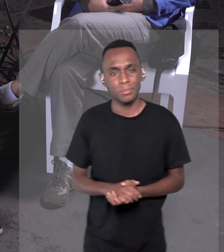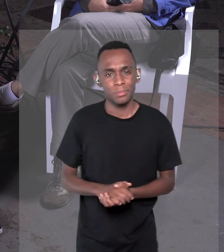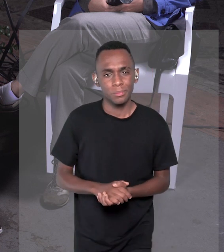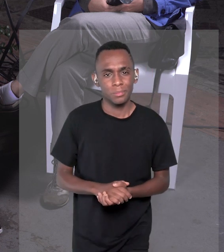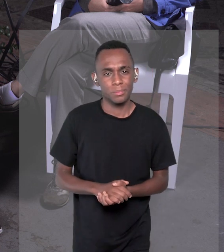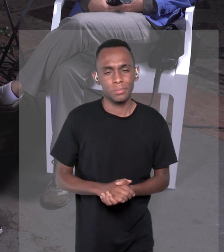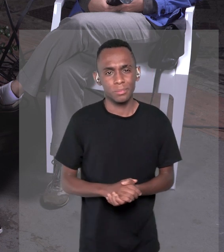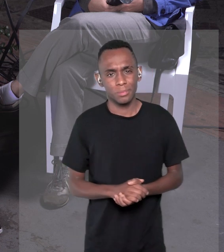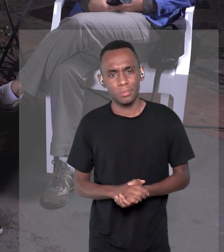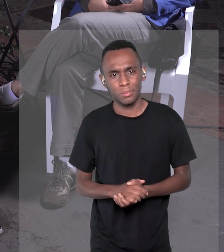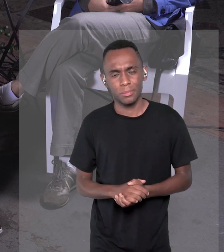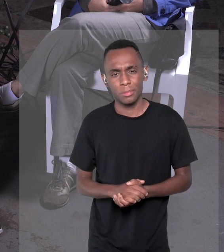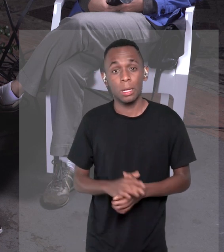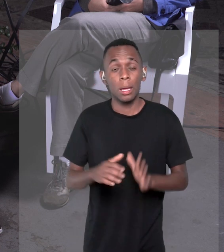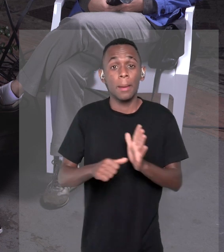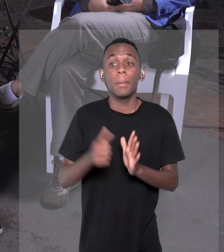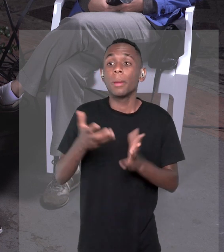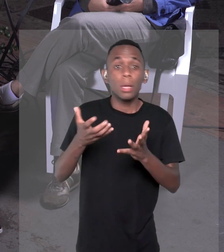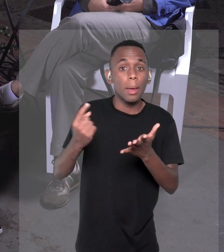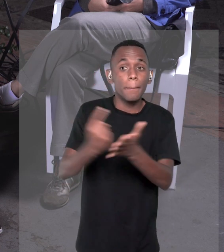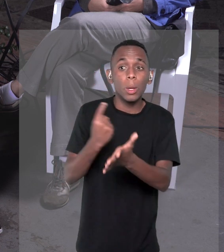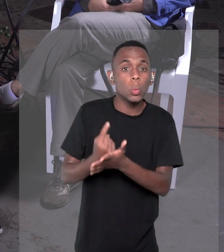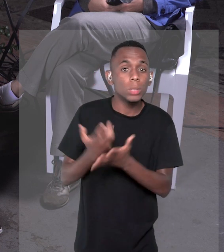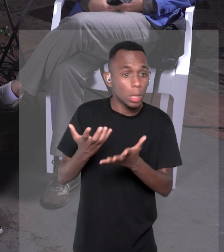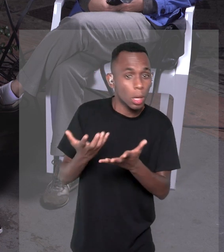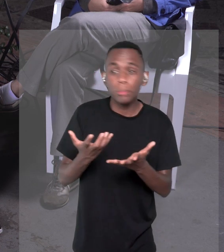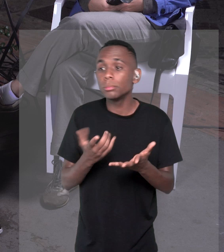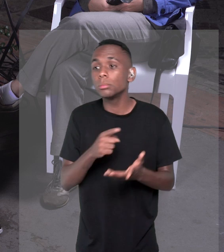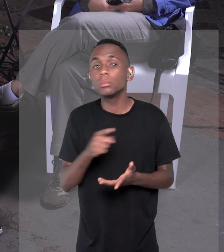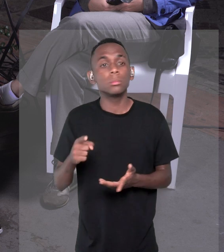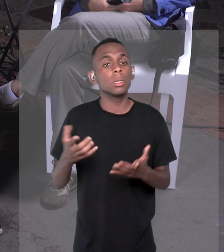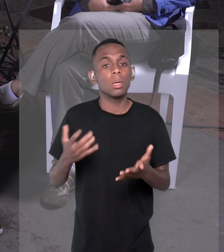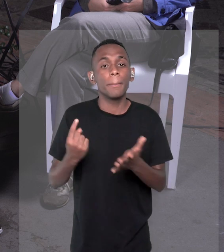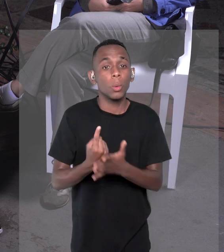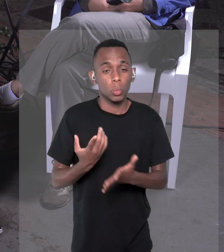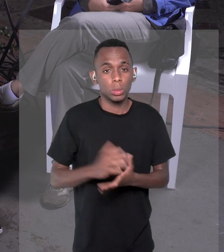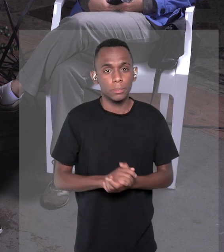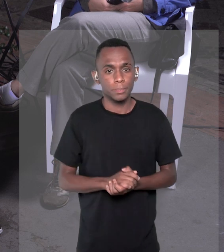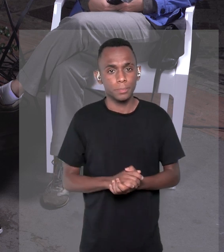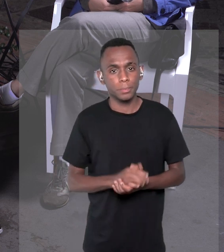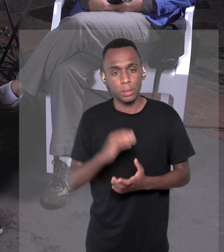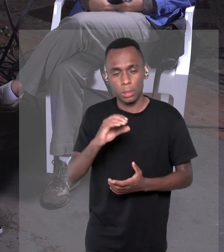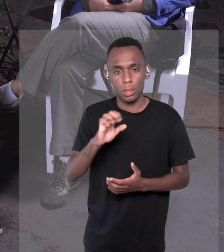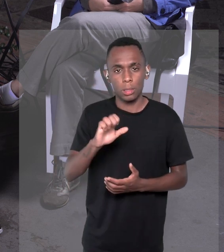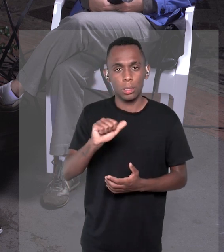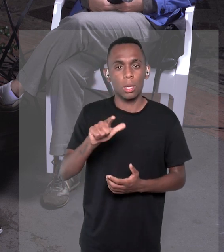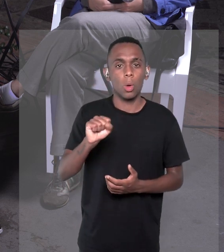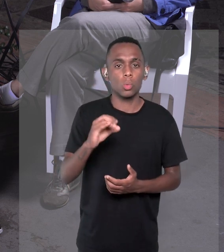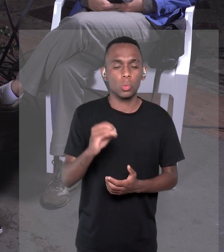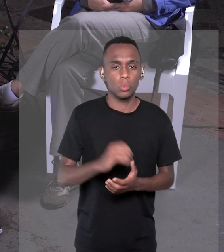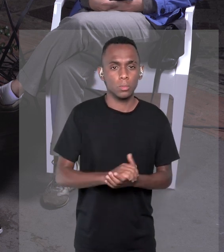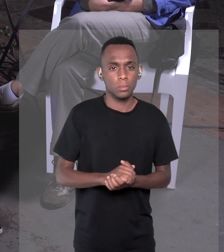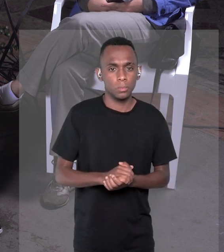ainda estou naquela de... Eu não falo quando eu morrer, eu falo, se porventura sobrevier realmente esse insucesso, eu não